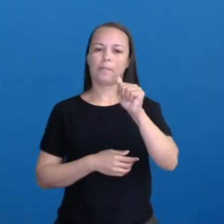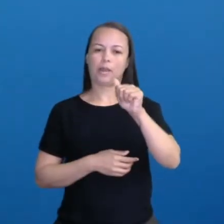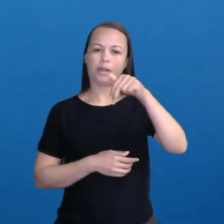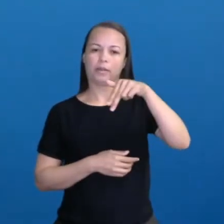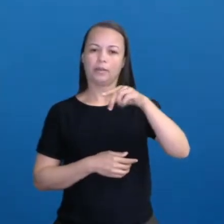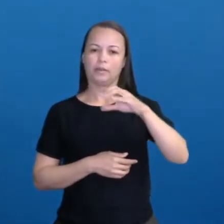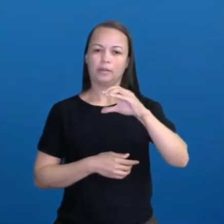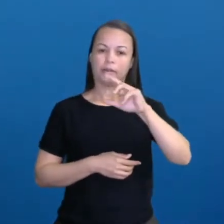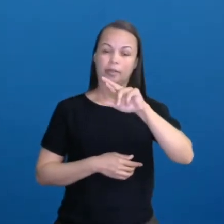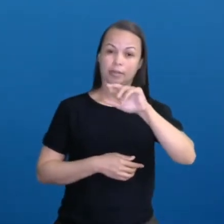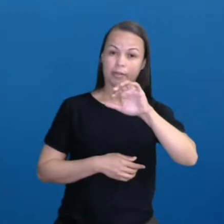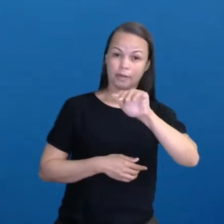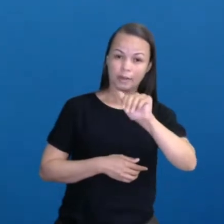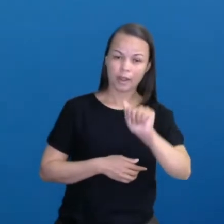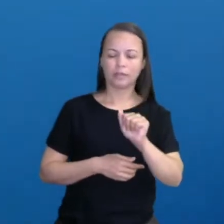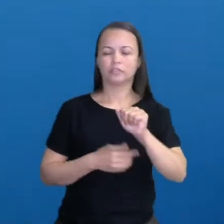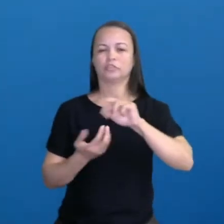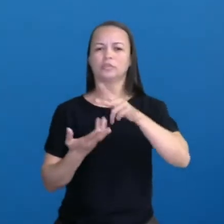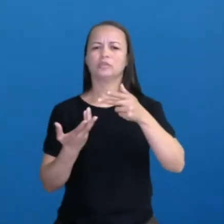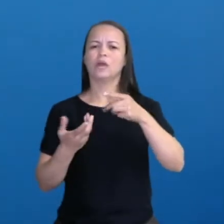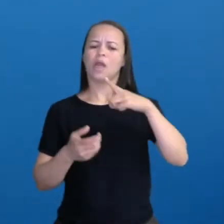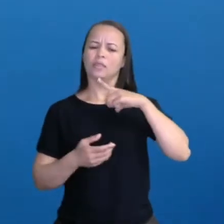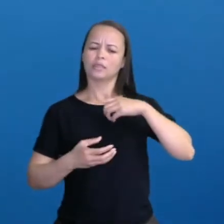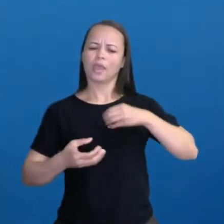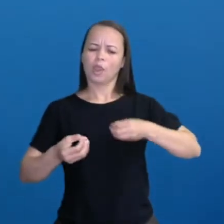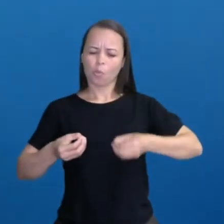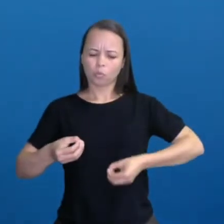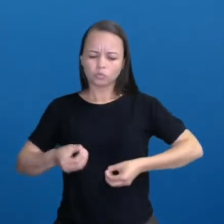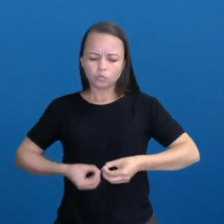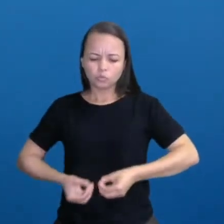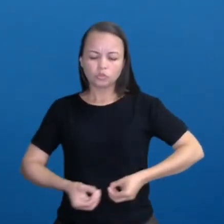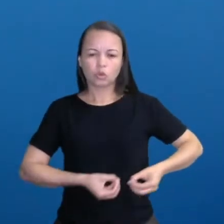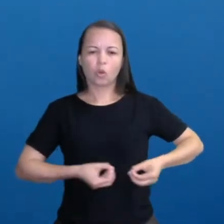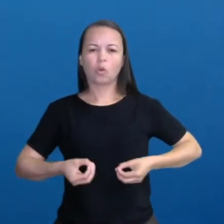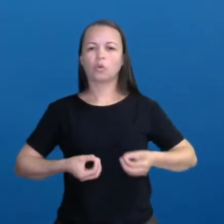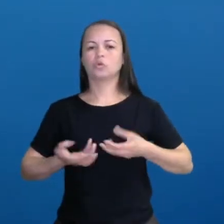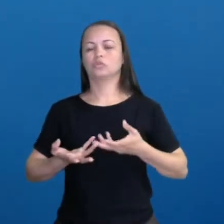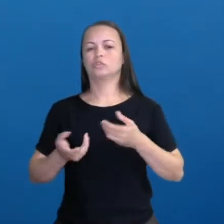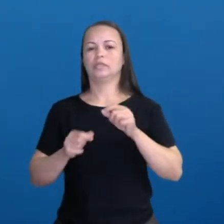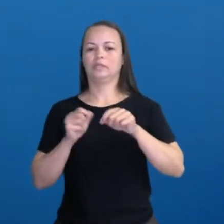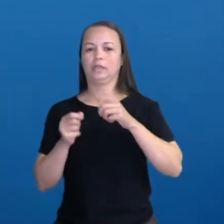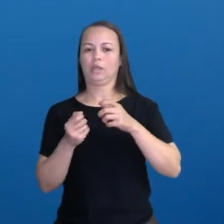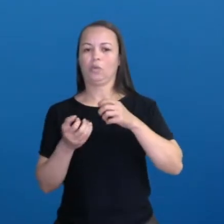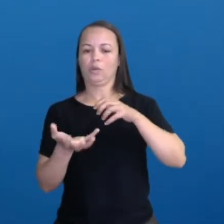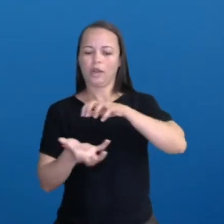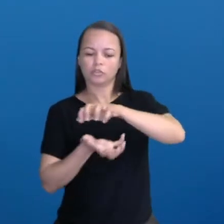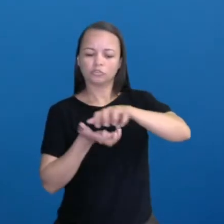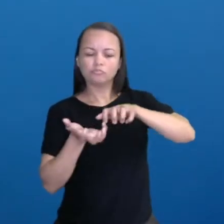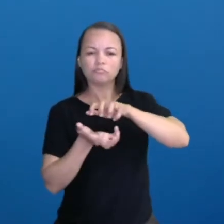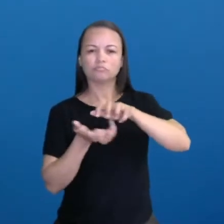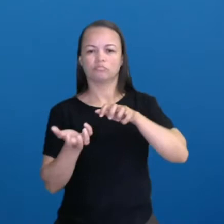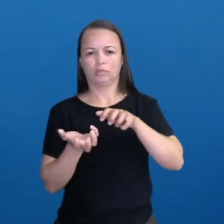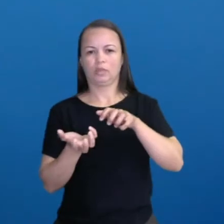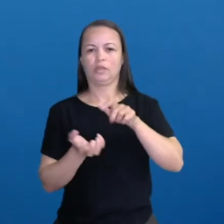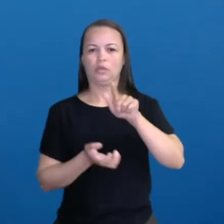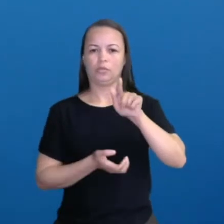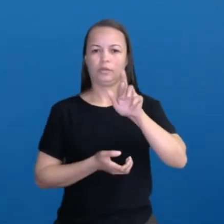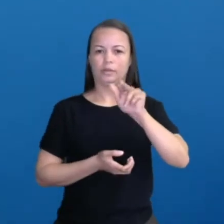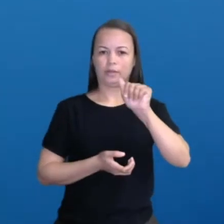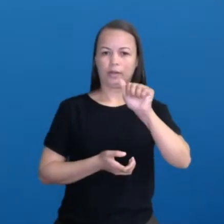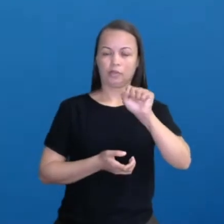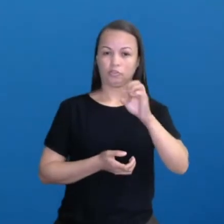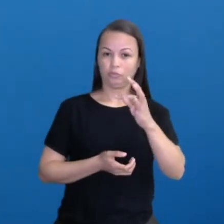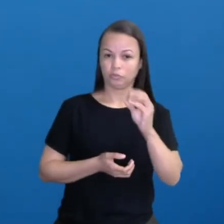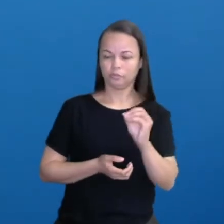possa entender, a gente vai ter os órgãos que estariam associados ao chamado trato gastrointestinal, propriamente dito, e